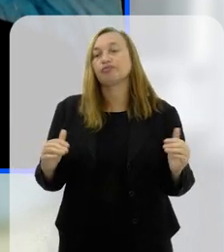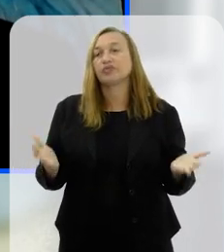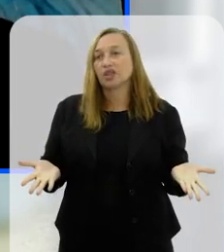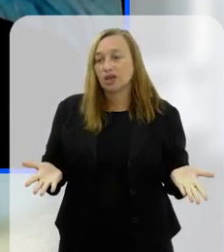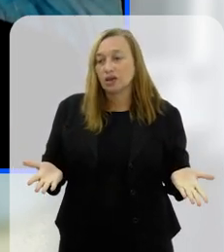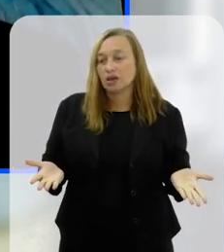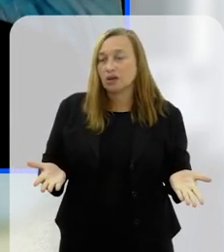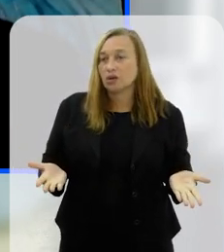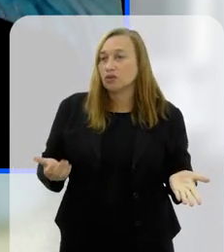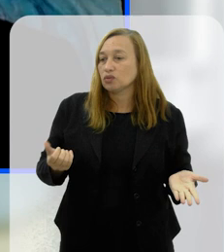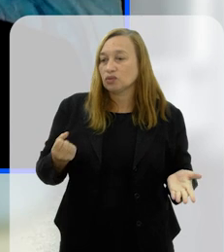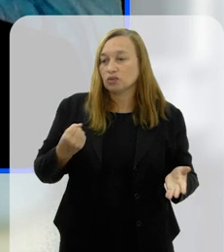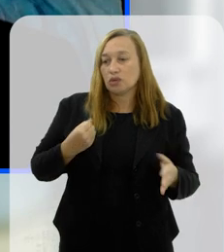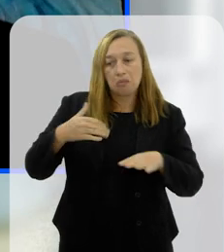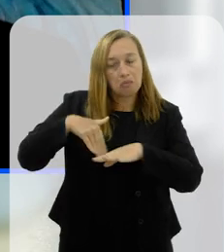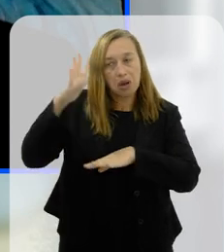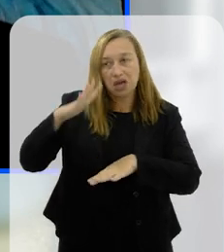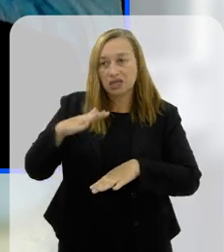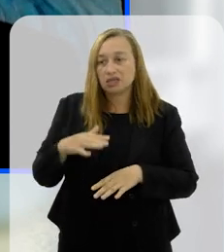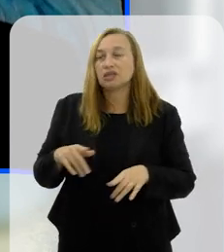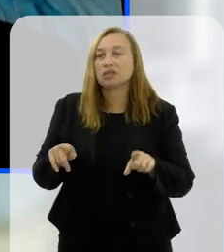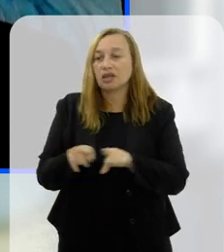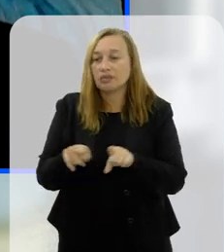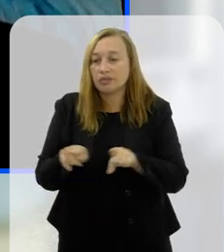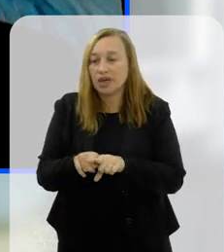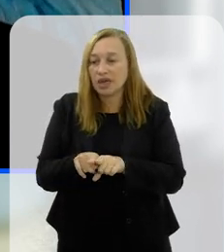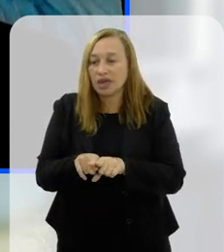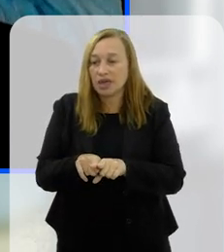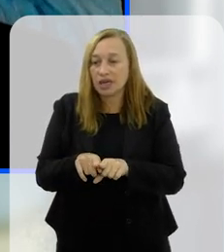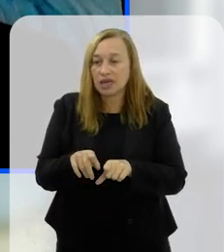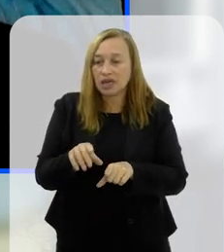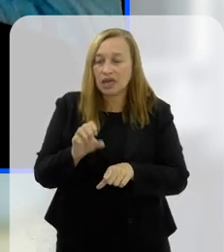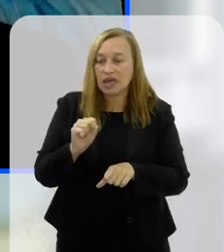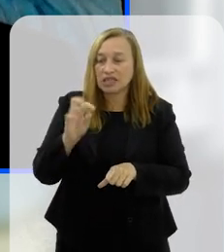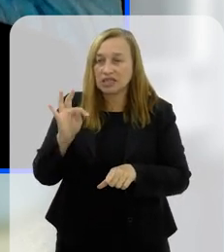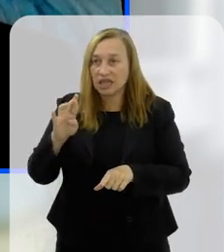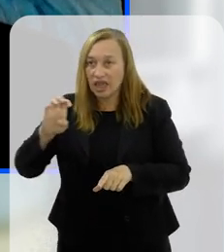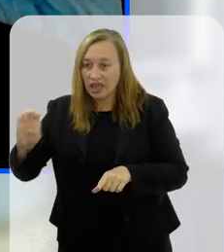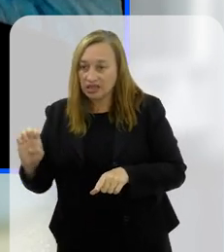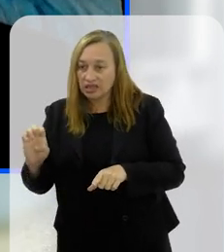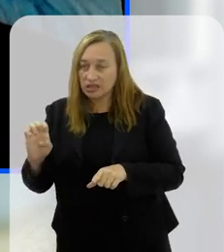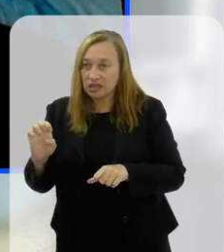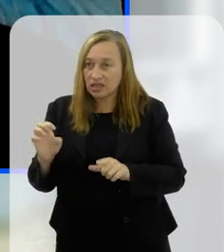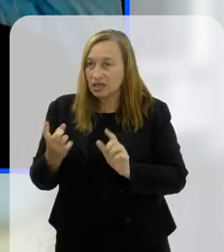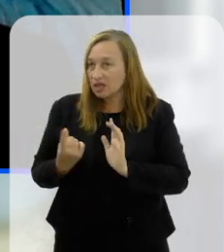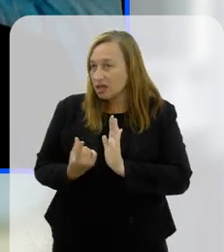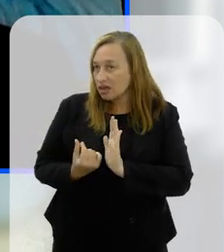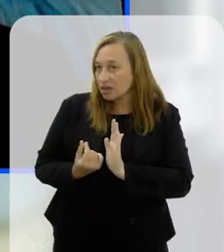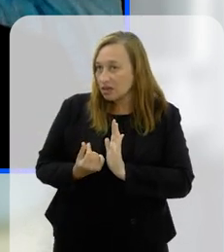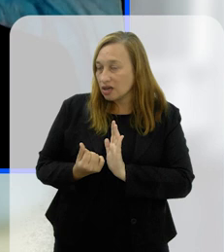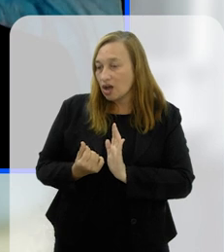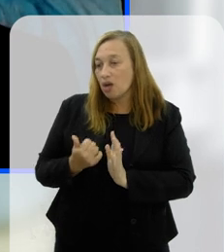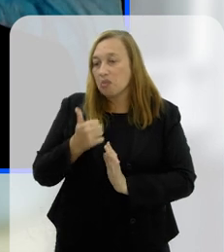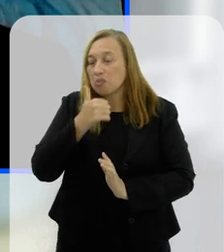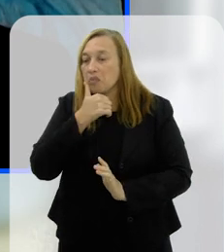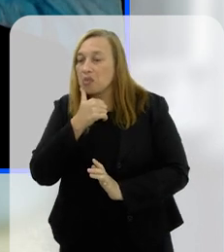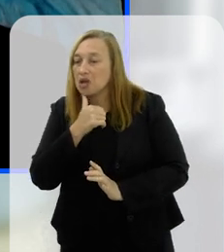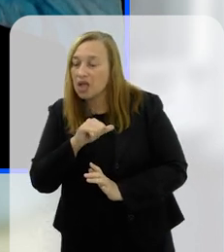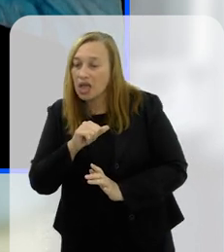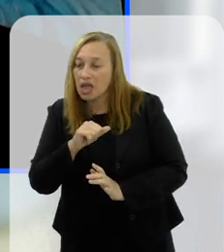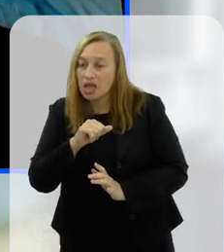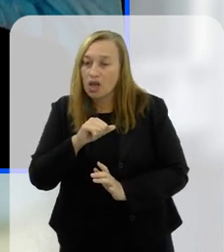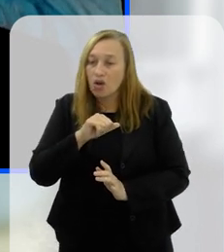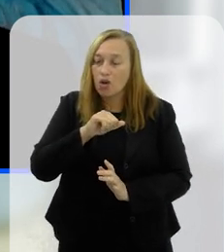alto né você também gera um estresse financeiro porque alguém dessa família ou o marido ou a